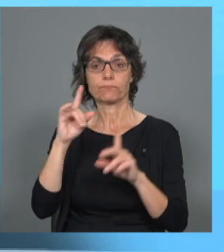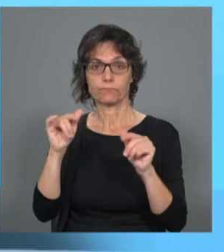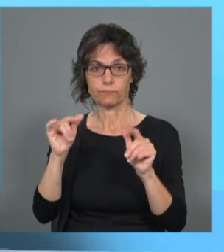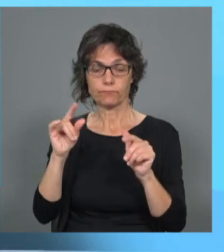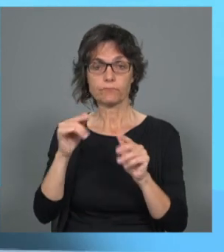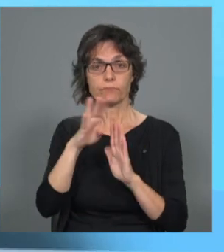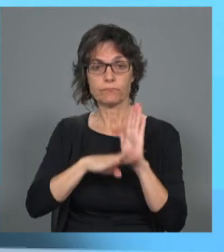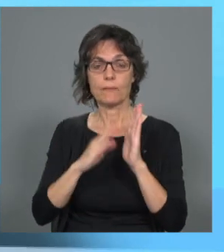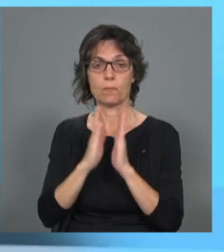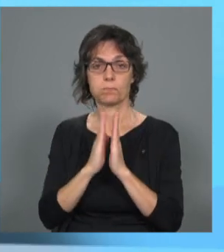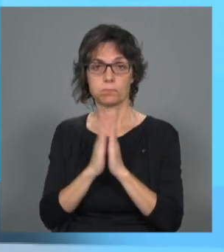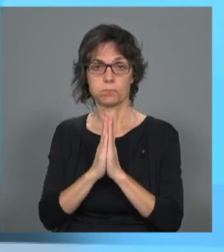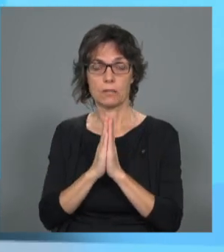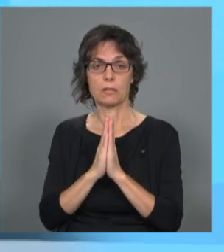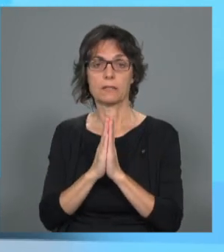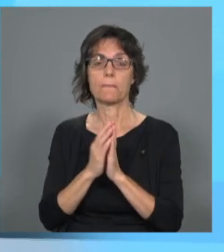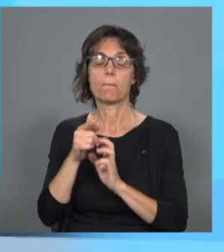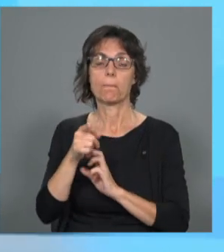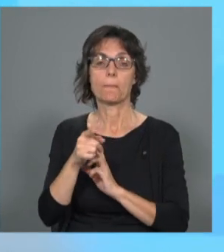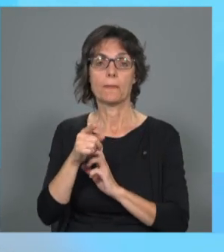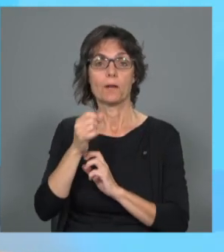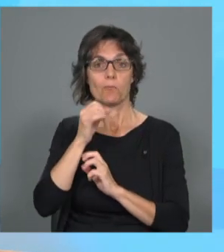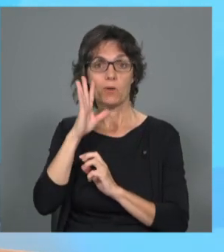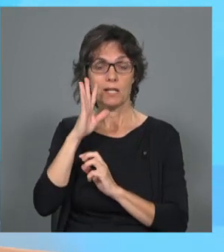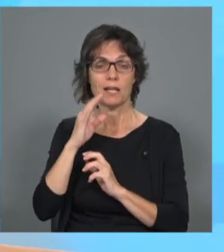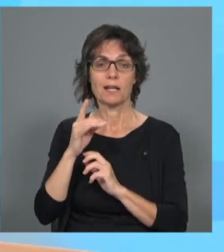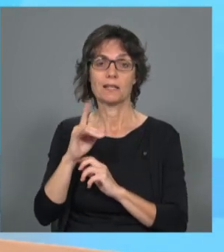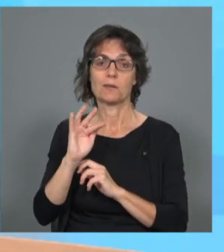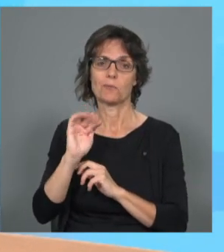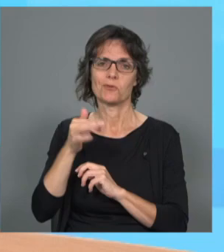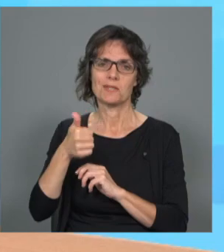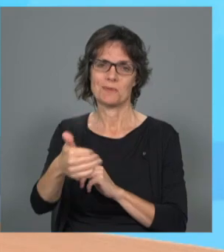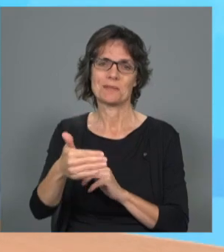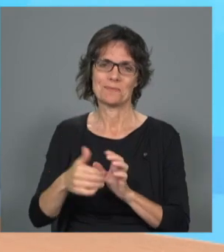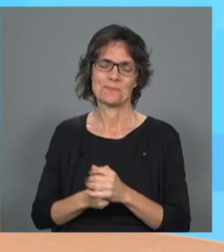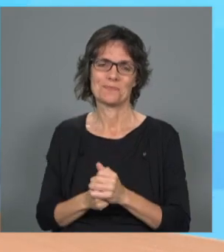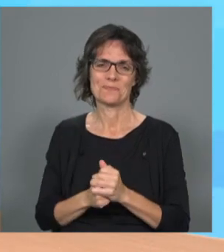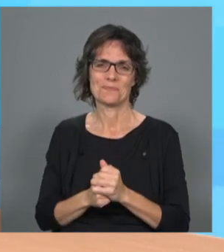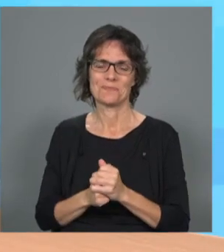do programa Eclésia. Tenha então uma ótima tarde, tenha também um bom fim de semana.